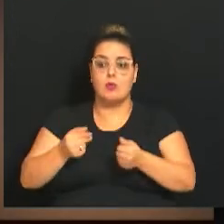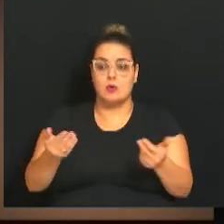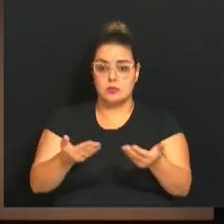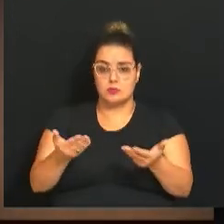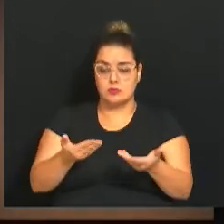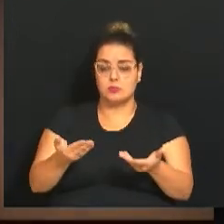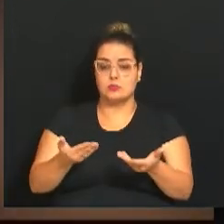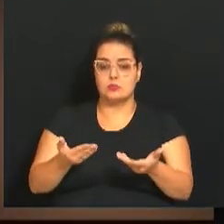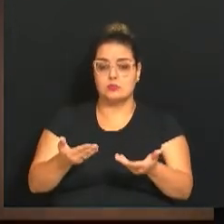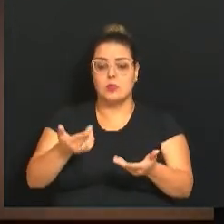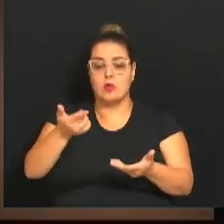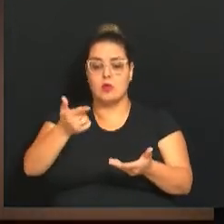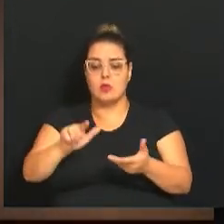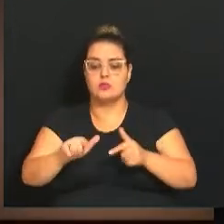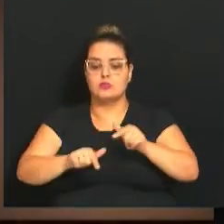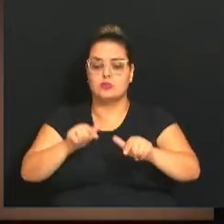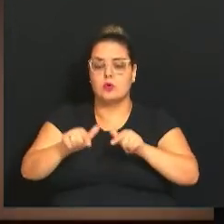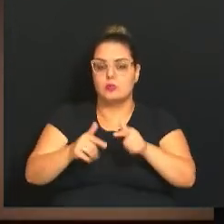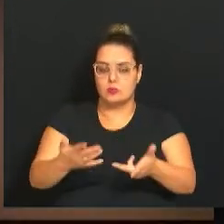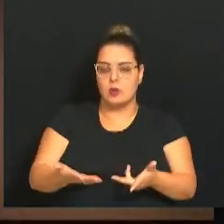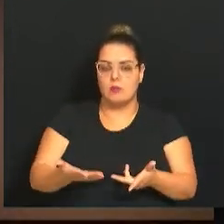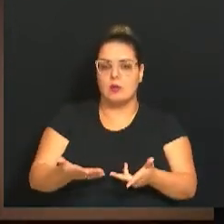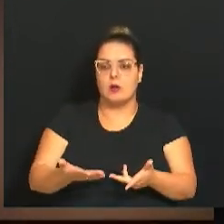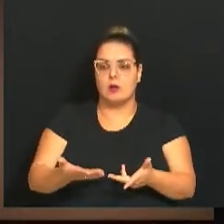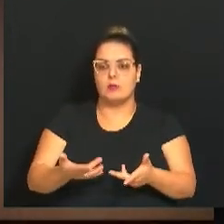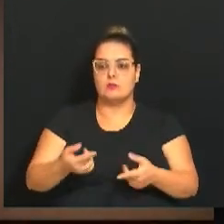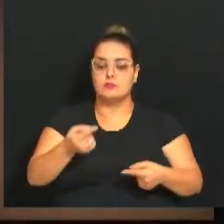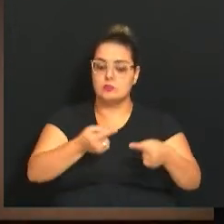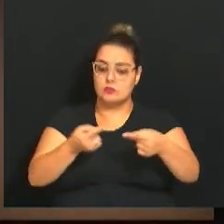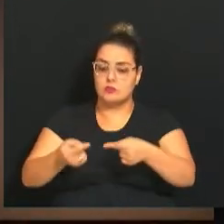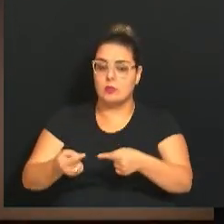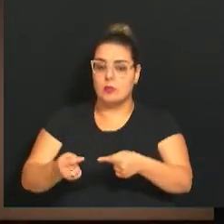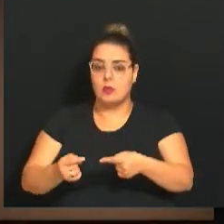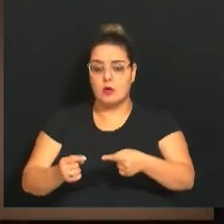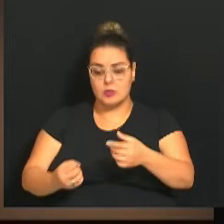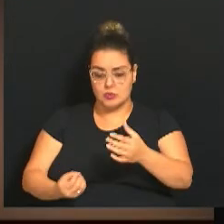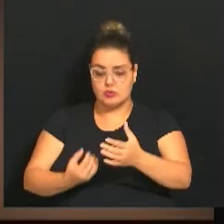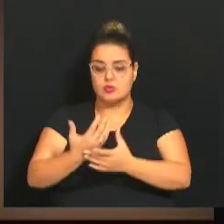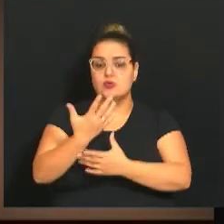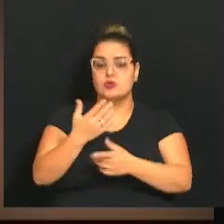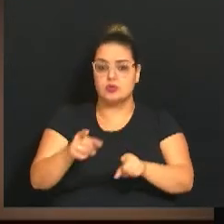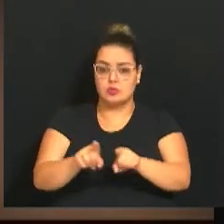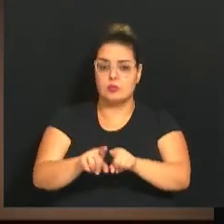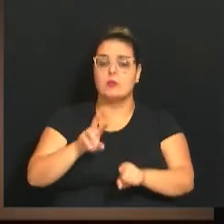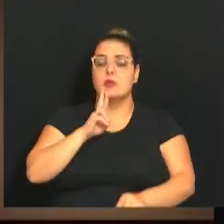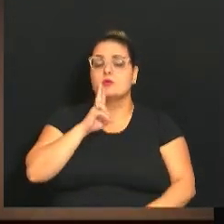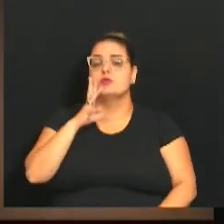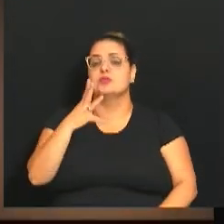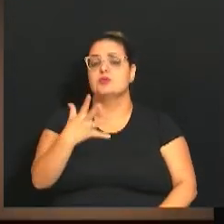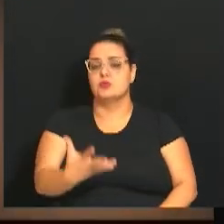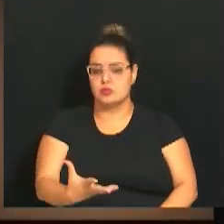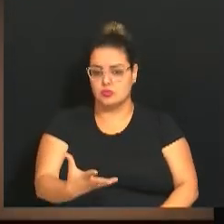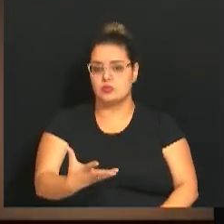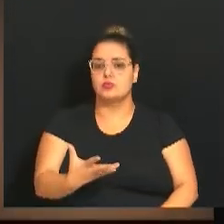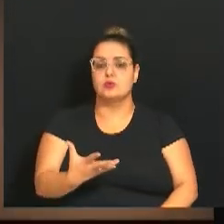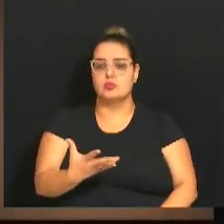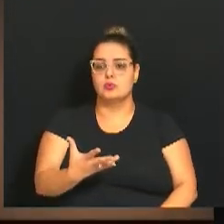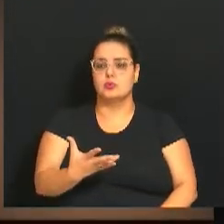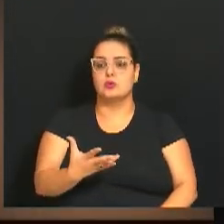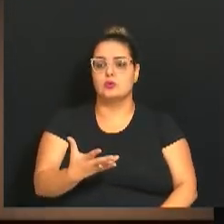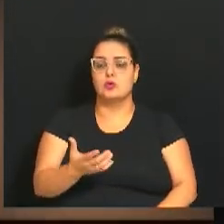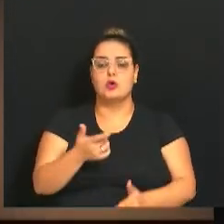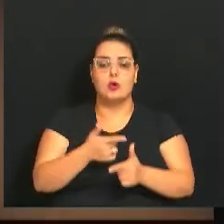dar sequência ao trabalho de escuta e também de elaboração, não é, de sugestões para que este